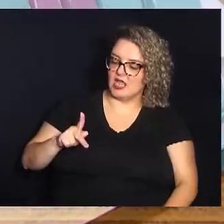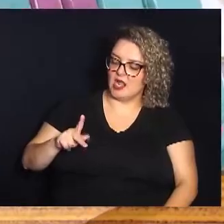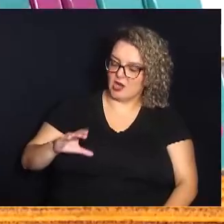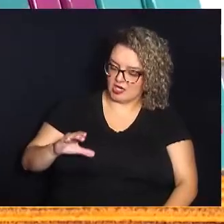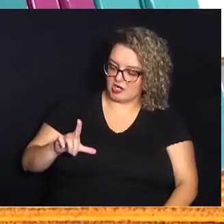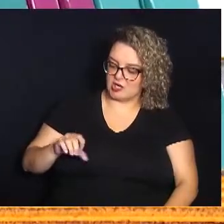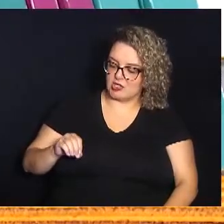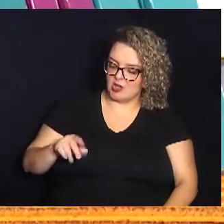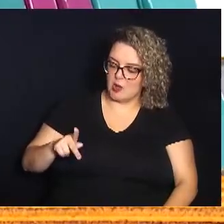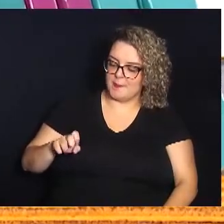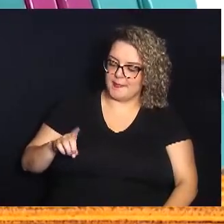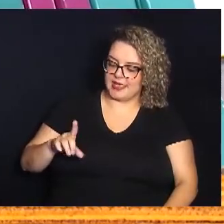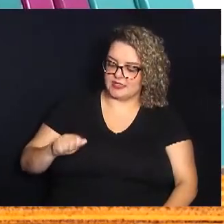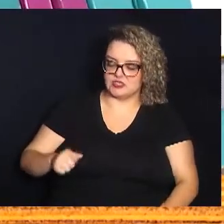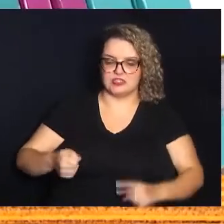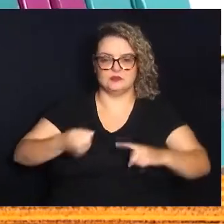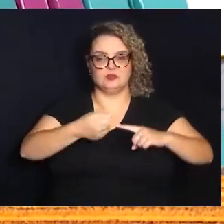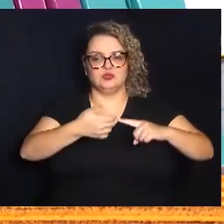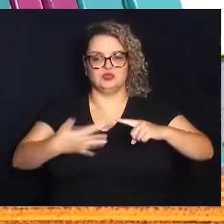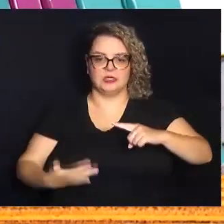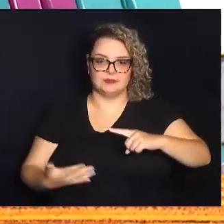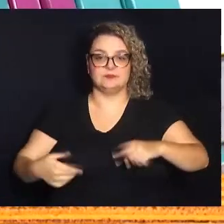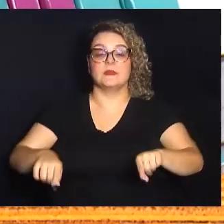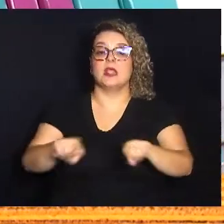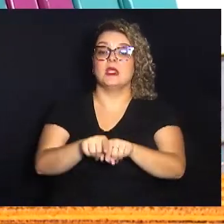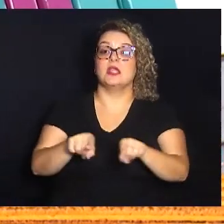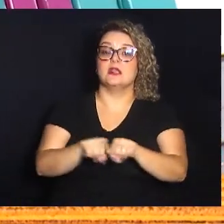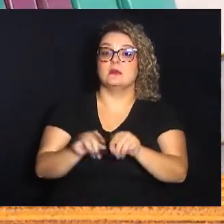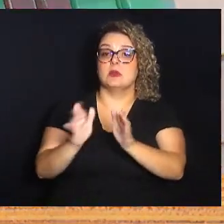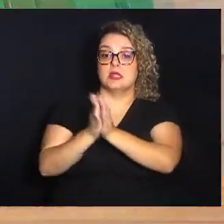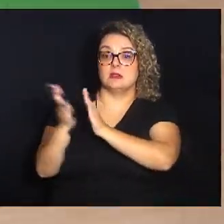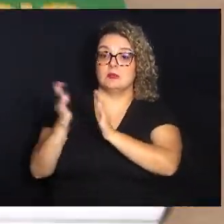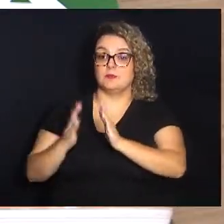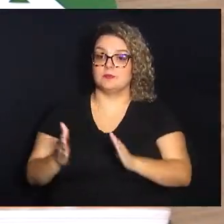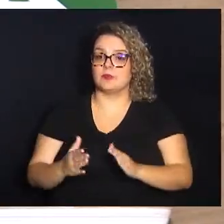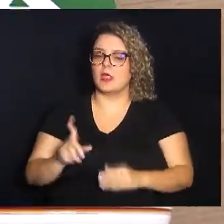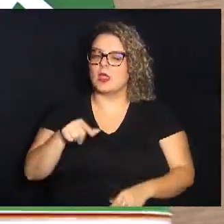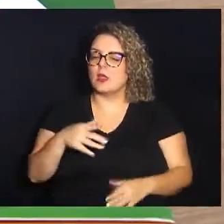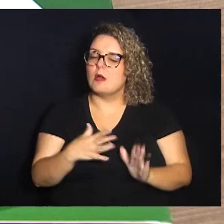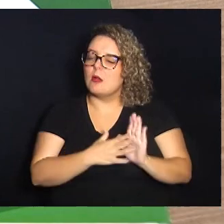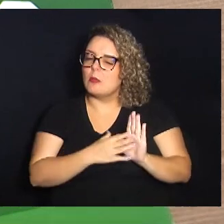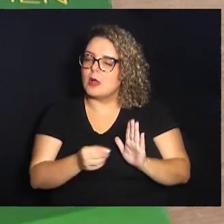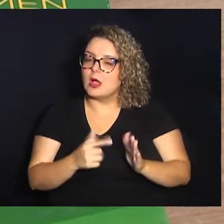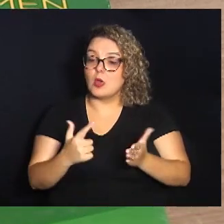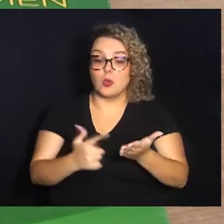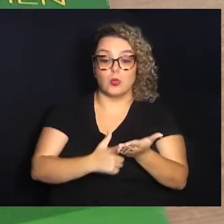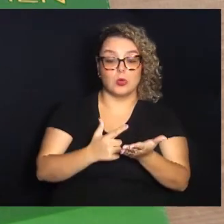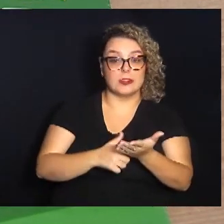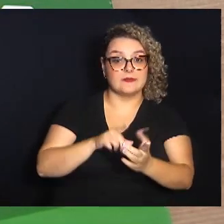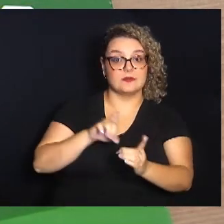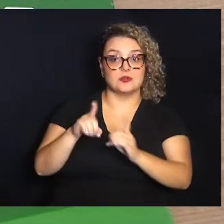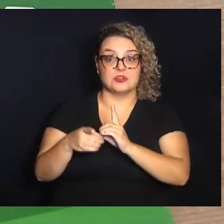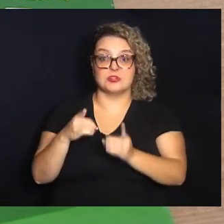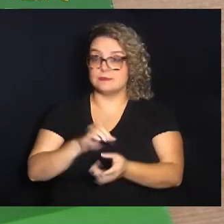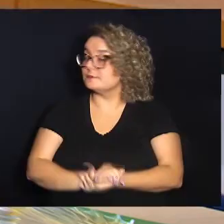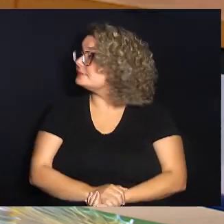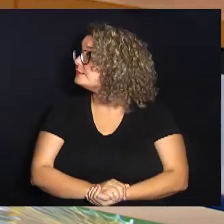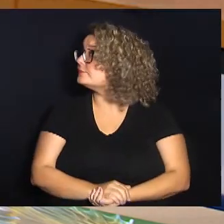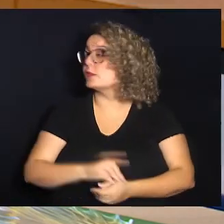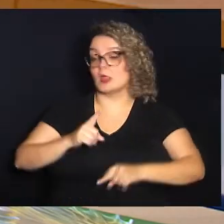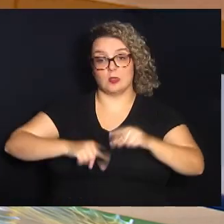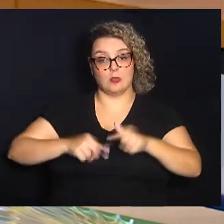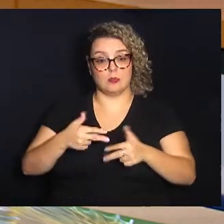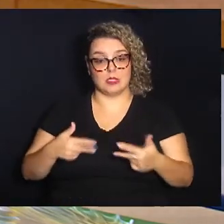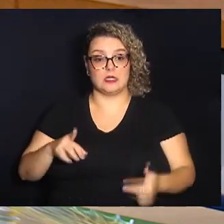além de aumentar o número de bibliotecas. Nascia, então, um protótipo do que viria a ser o livro didático.